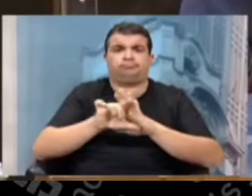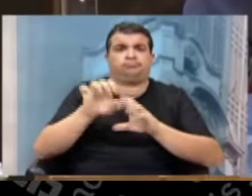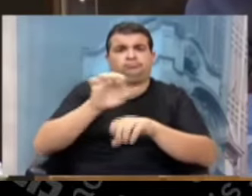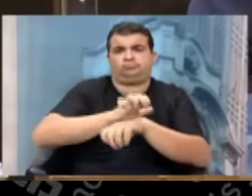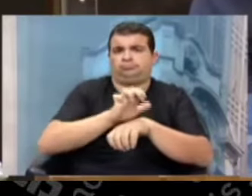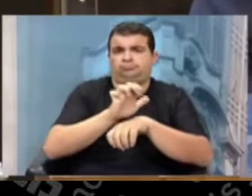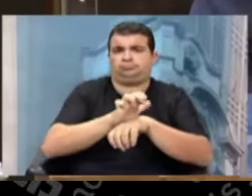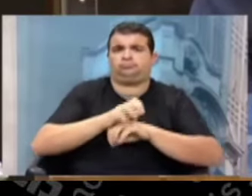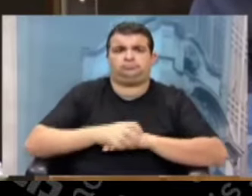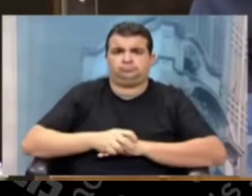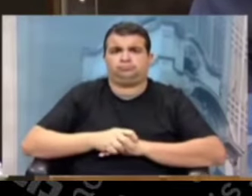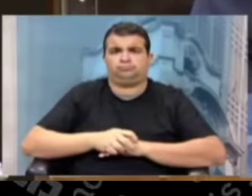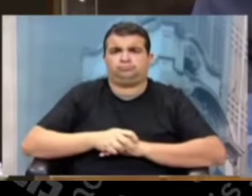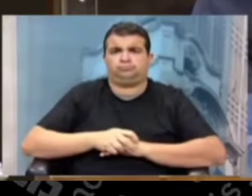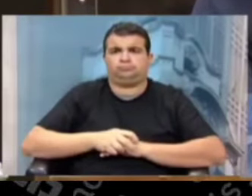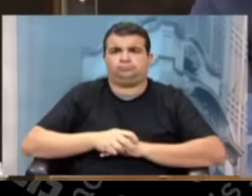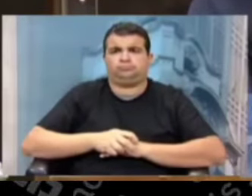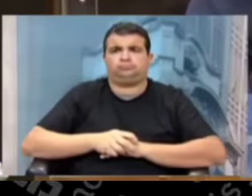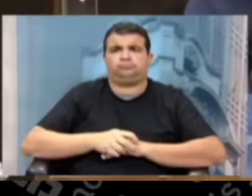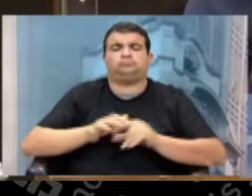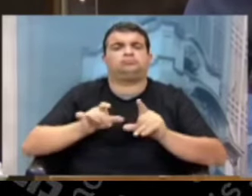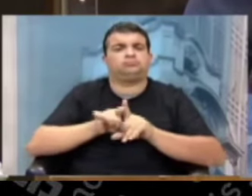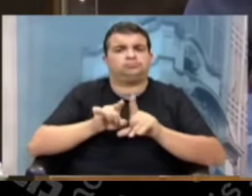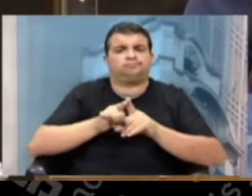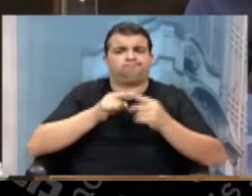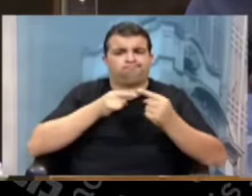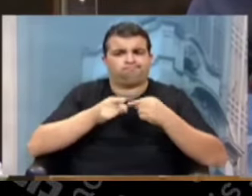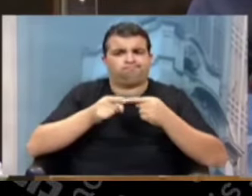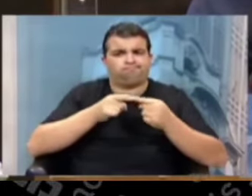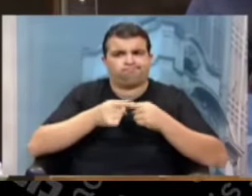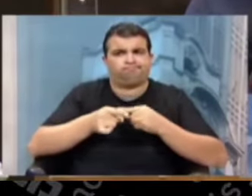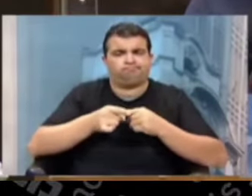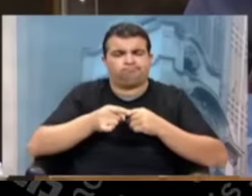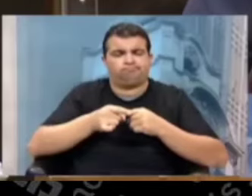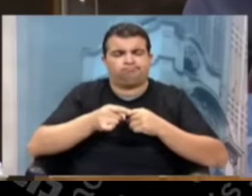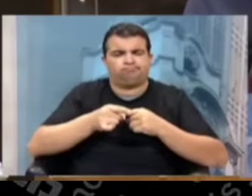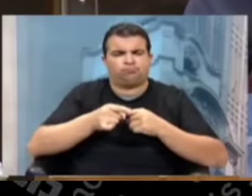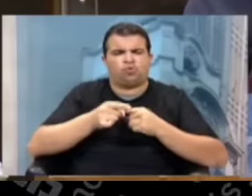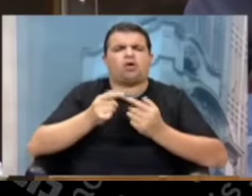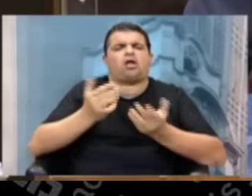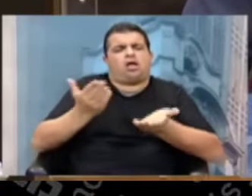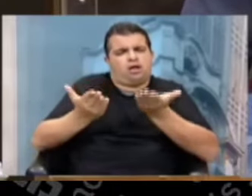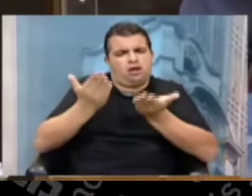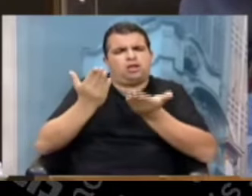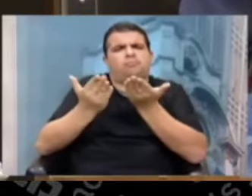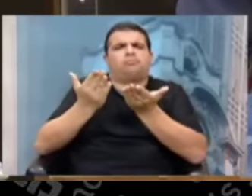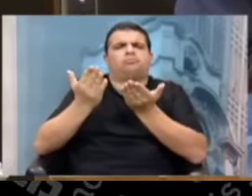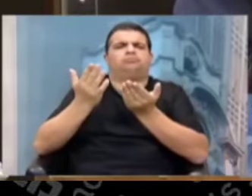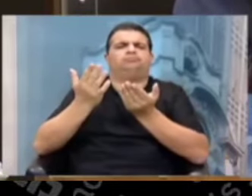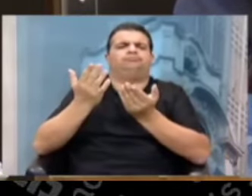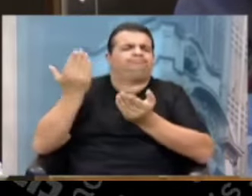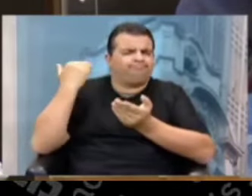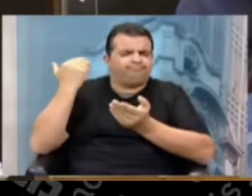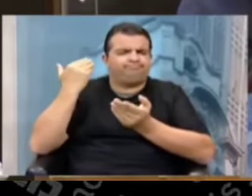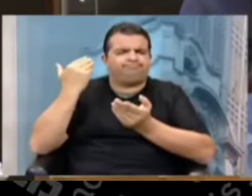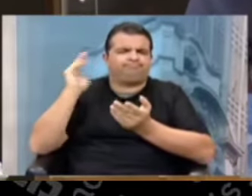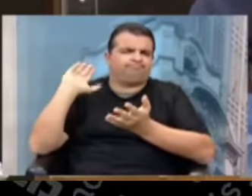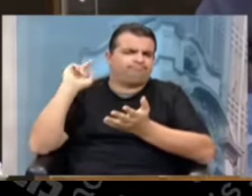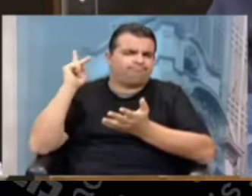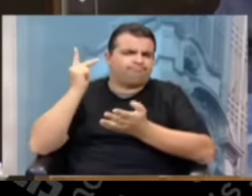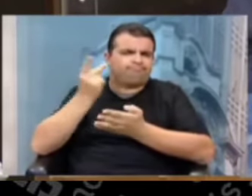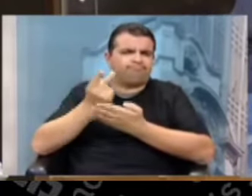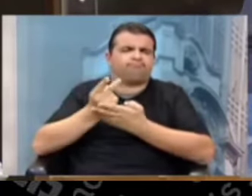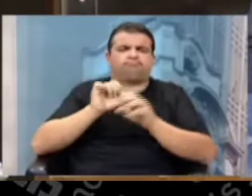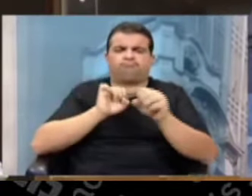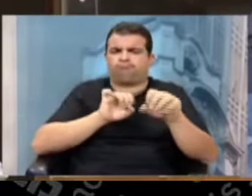estadual e em desacordo com a razoabilidade, com o histórico de educação que